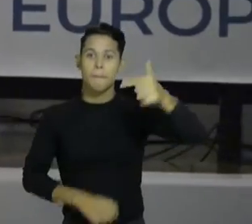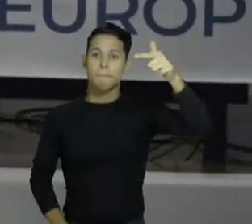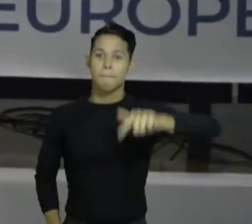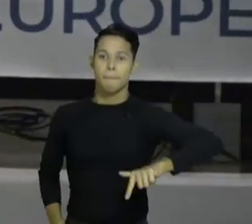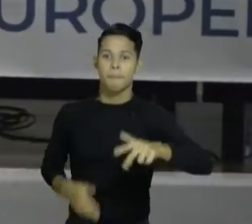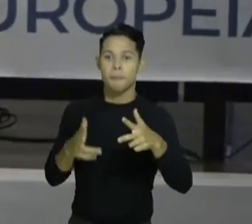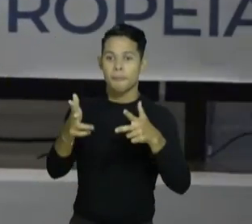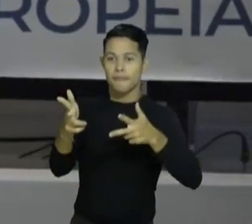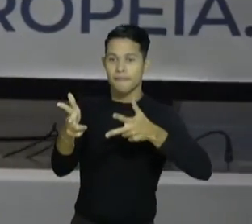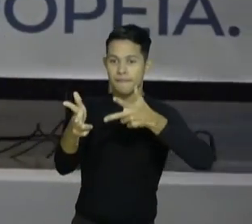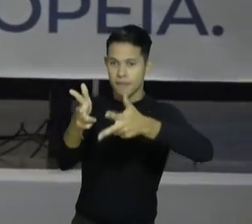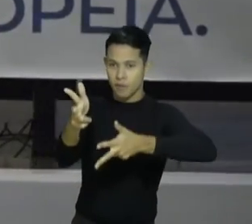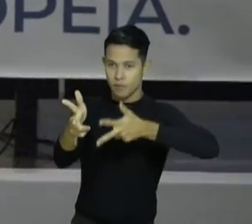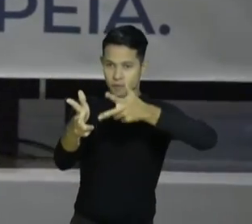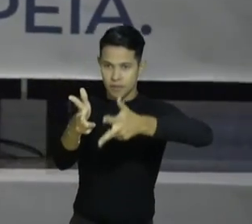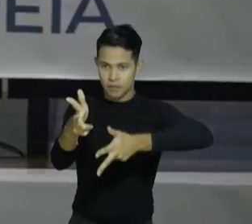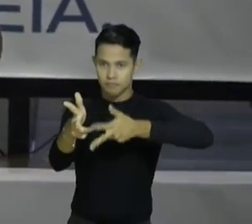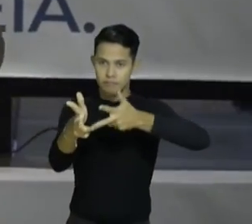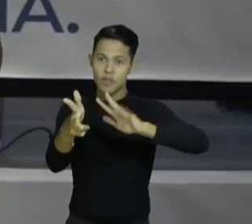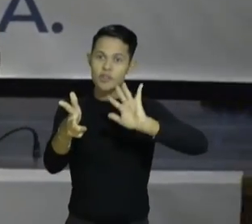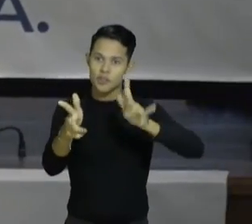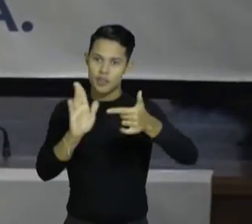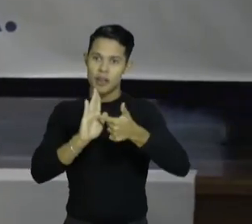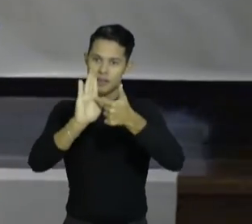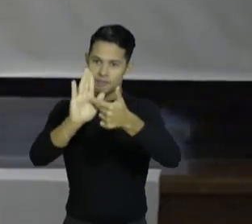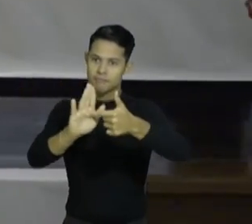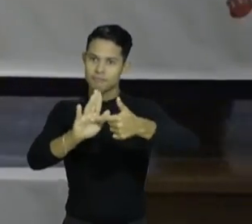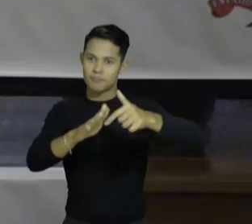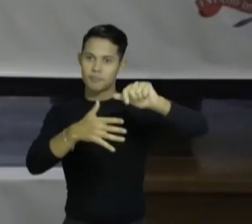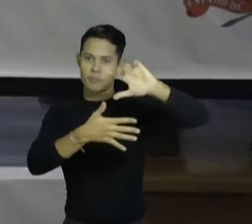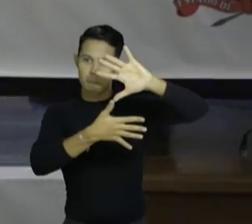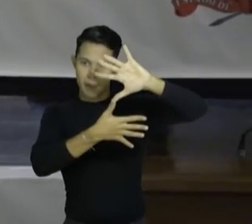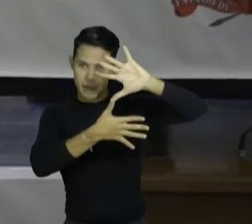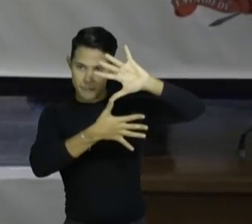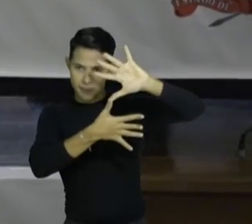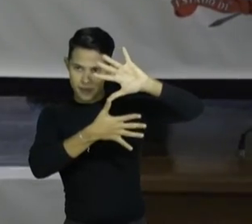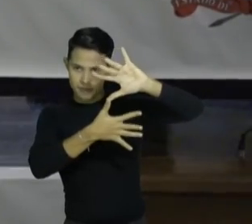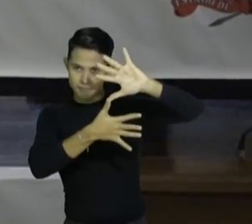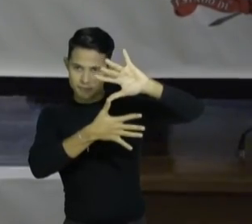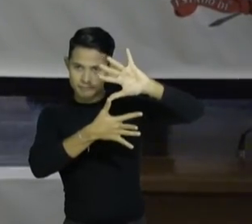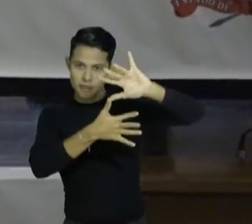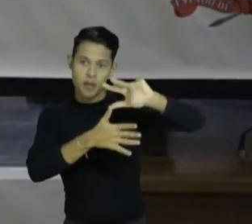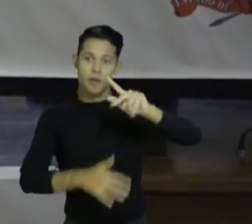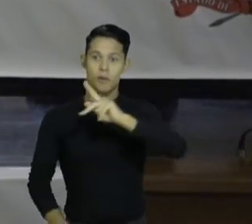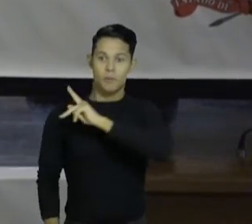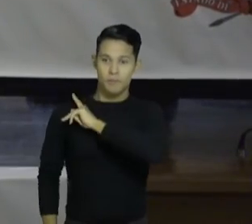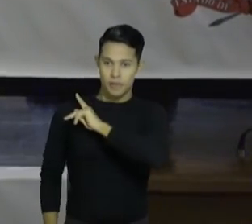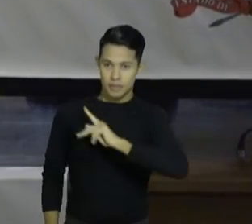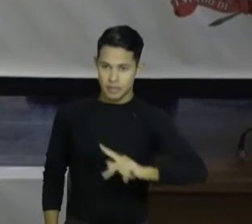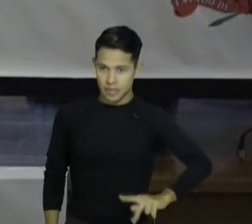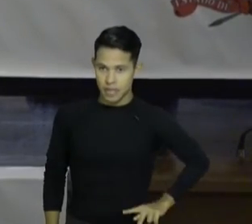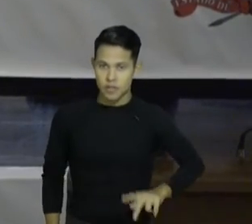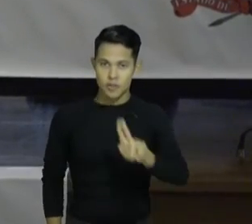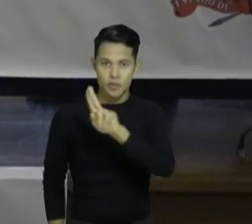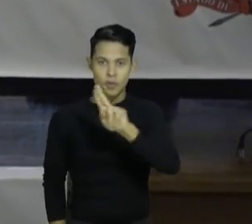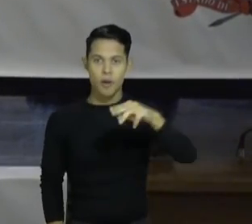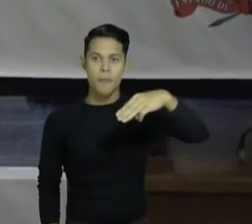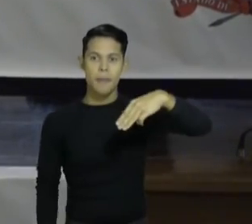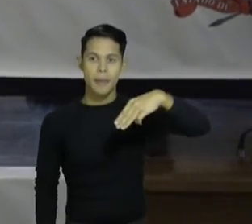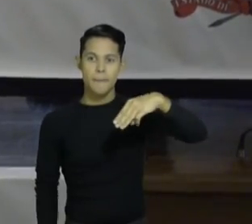alguém mostrou o mapa aí não precisa nem dizer né ferr ouvias nosso Presidente Mário L naster que